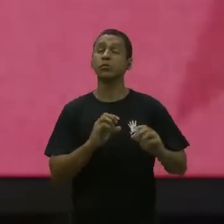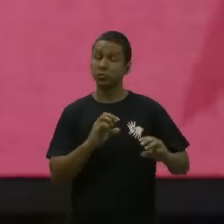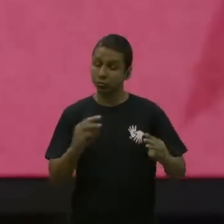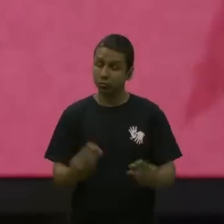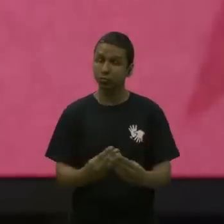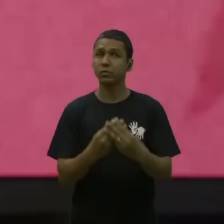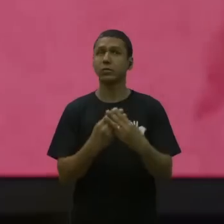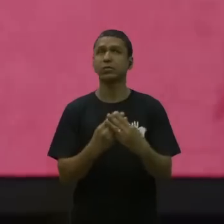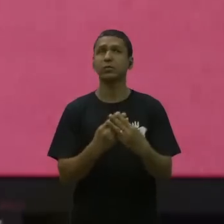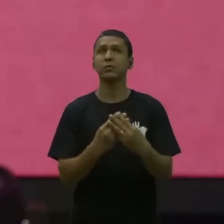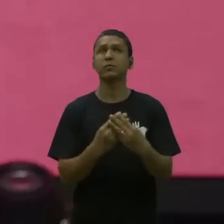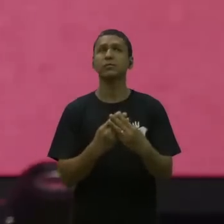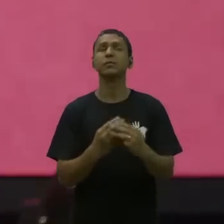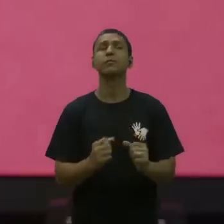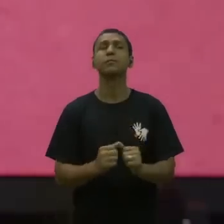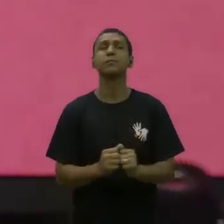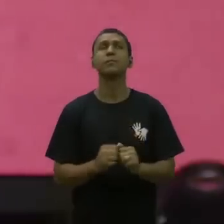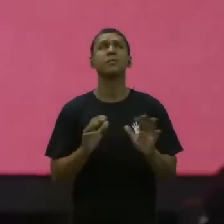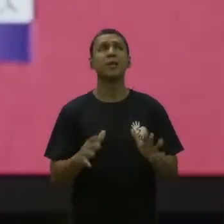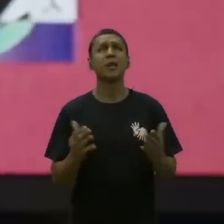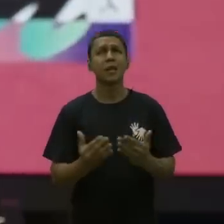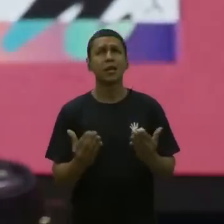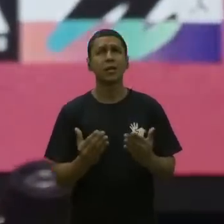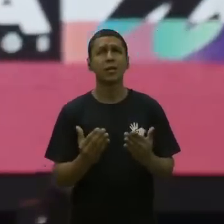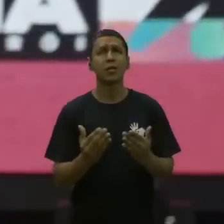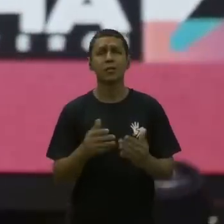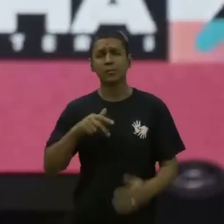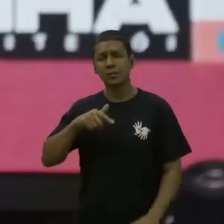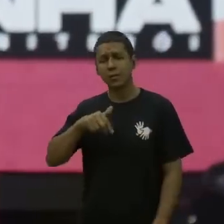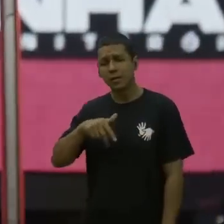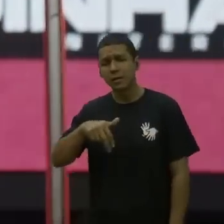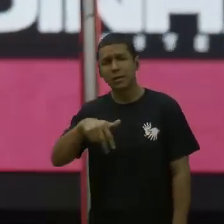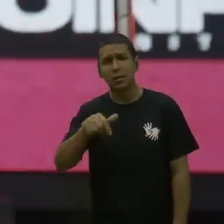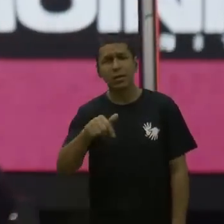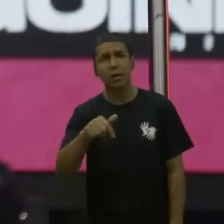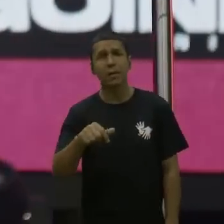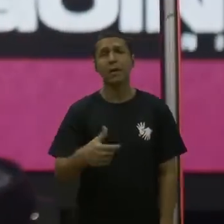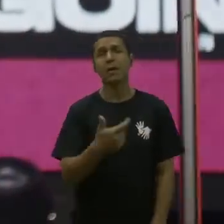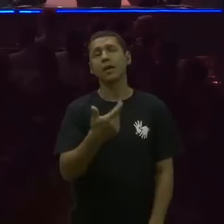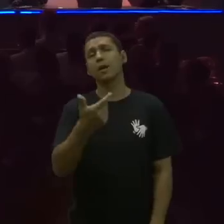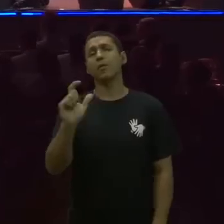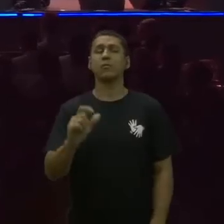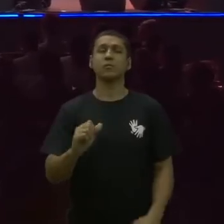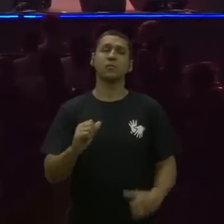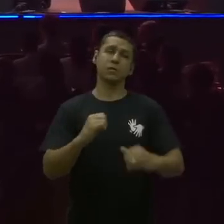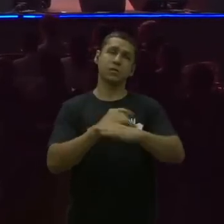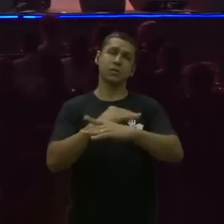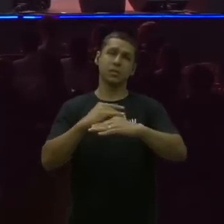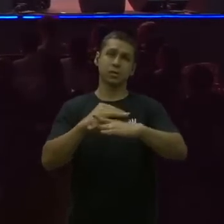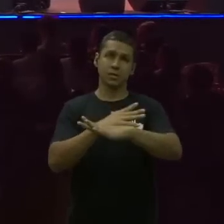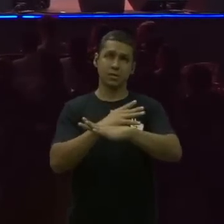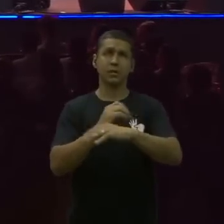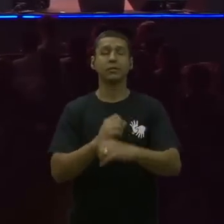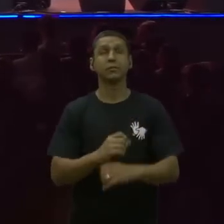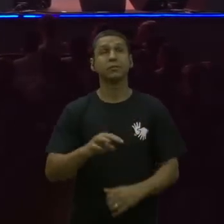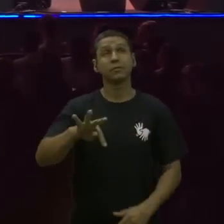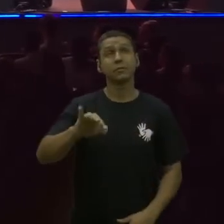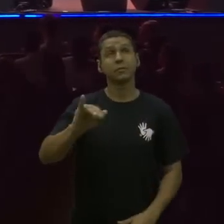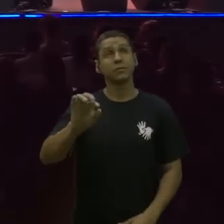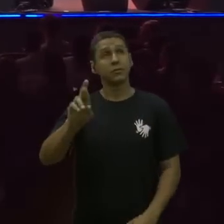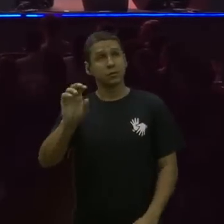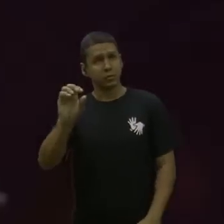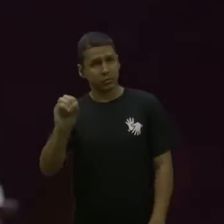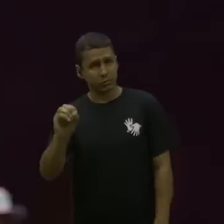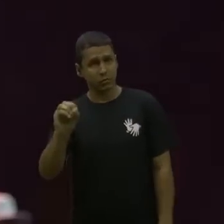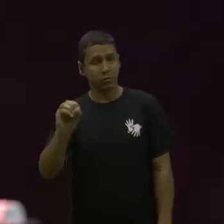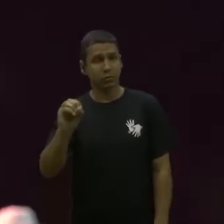judeus. Só que agora ele vai caminhar para as direções de Tiro e Sidom, numa região que não fazia